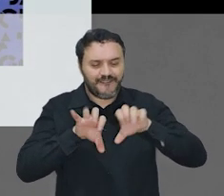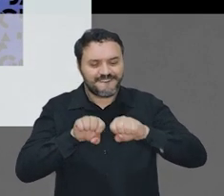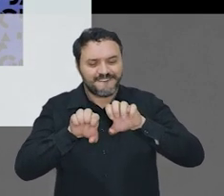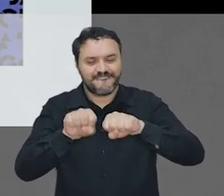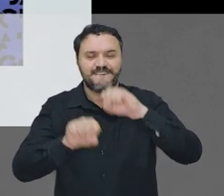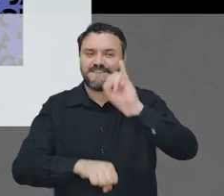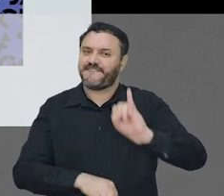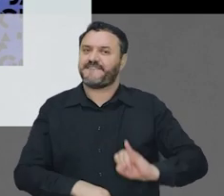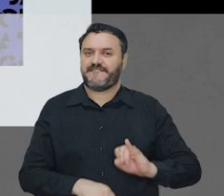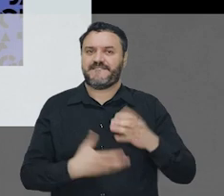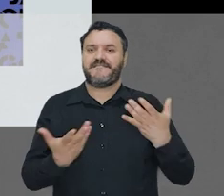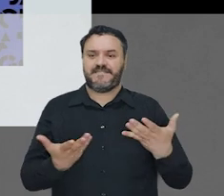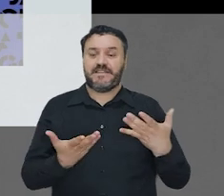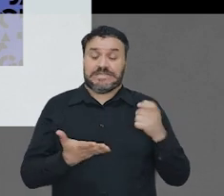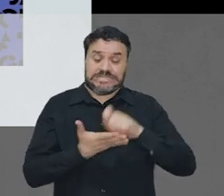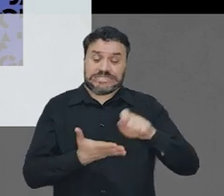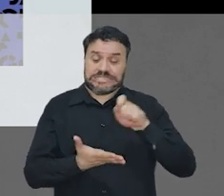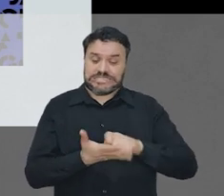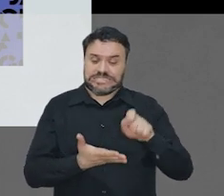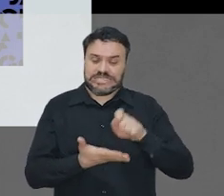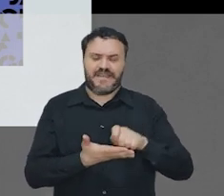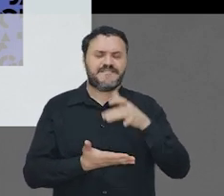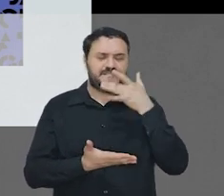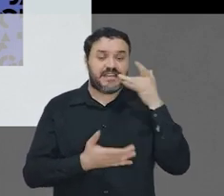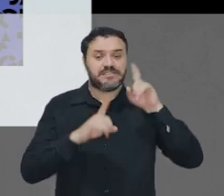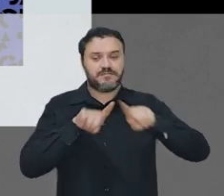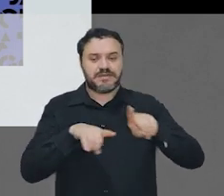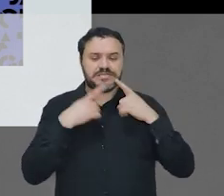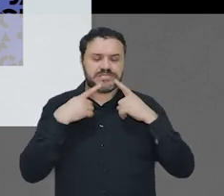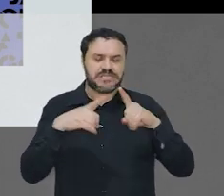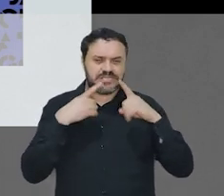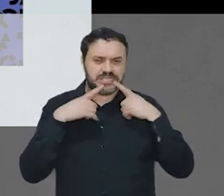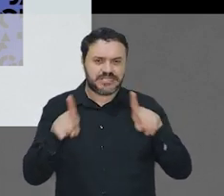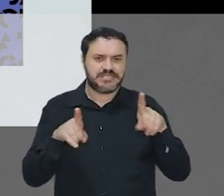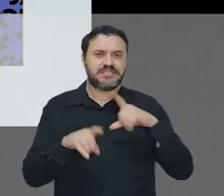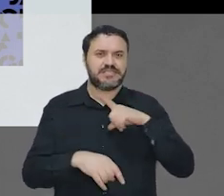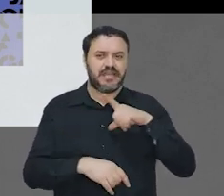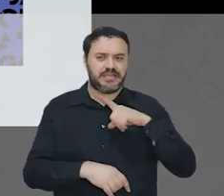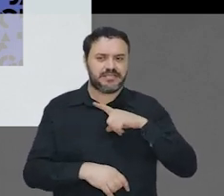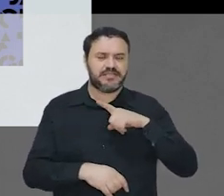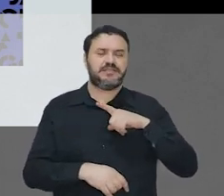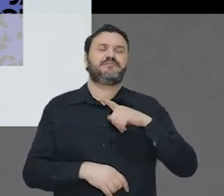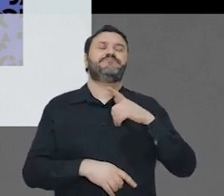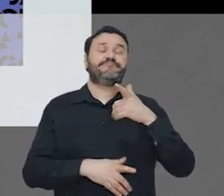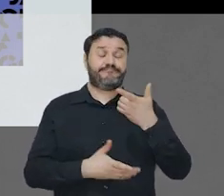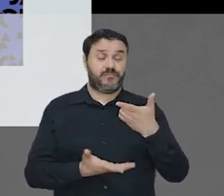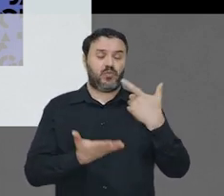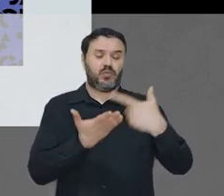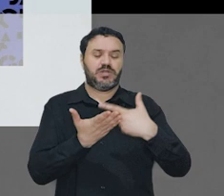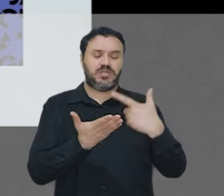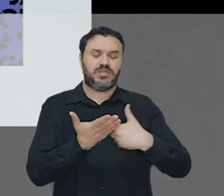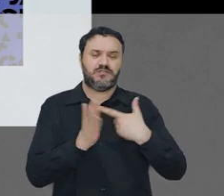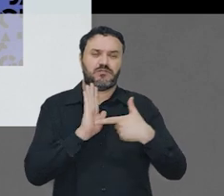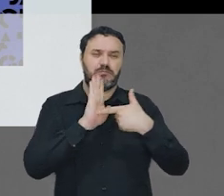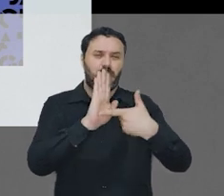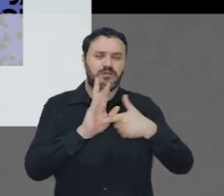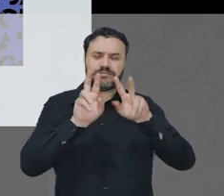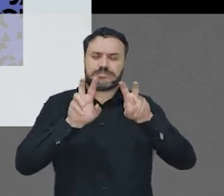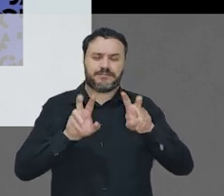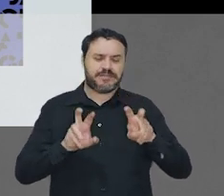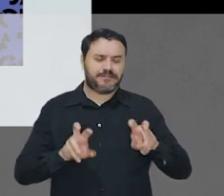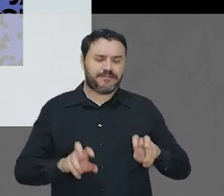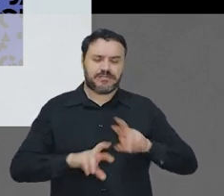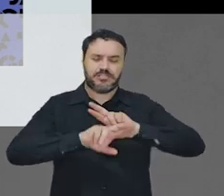acessível, crítica e irônica, Idiaba Chego explora, neste livro, uma gama de temáticas,